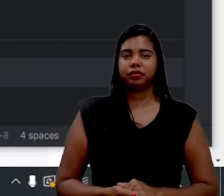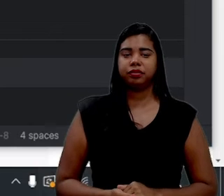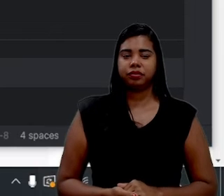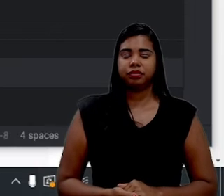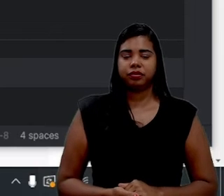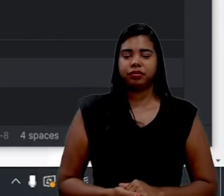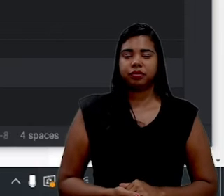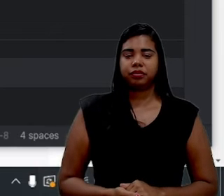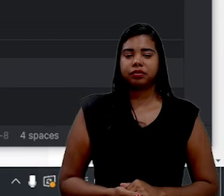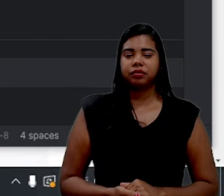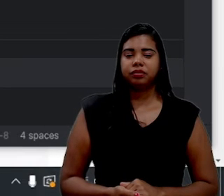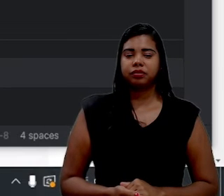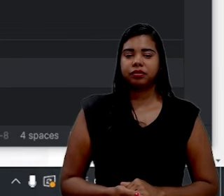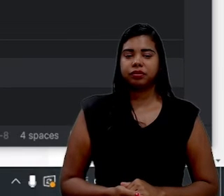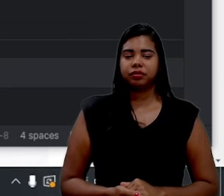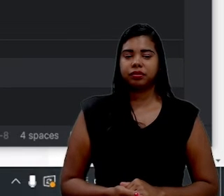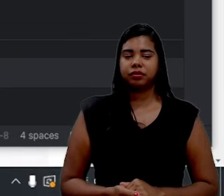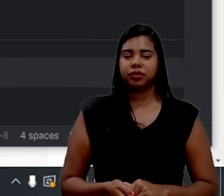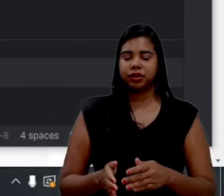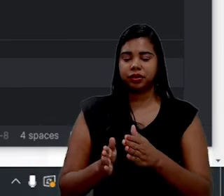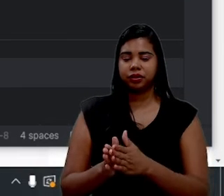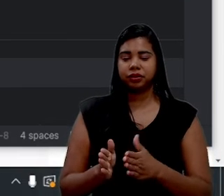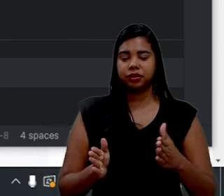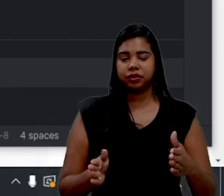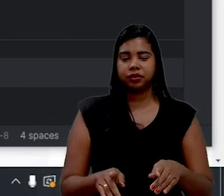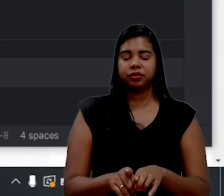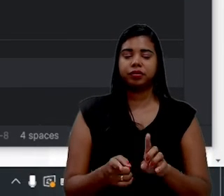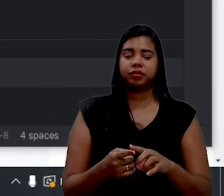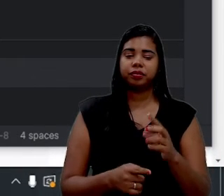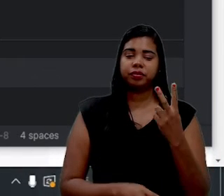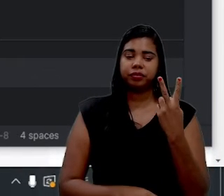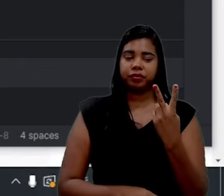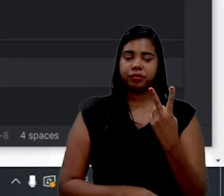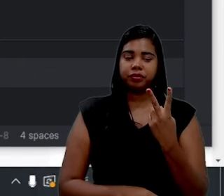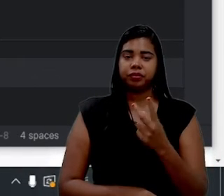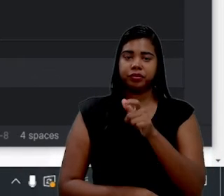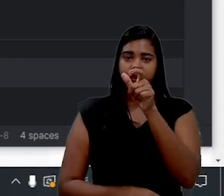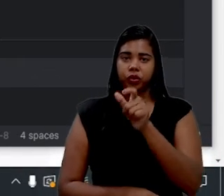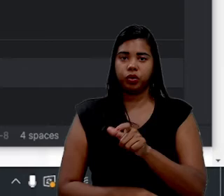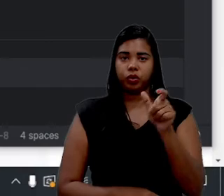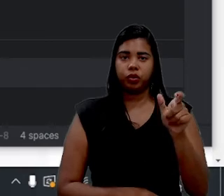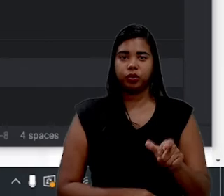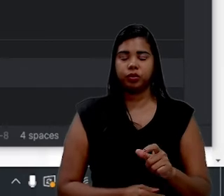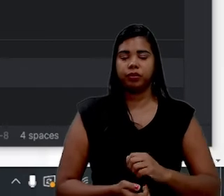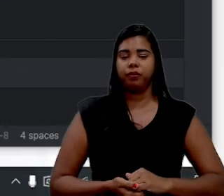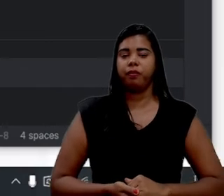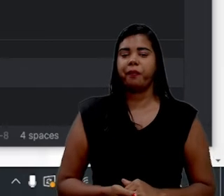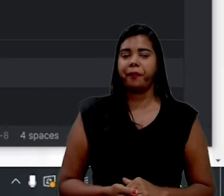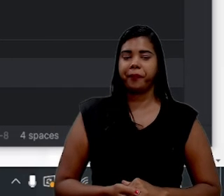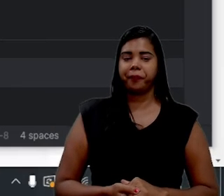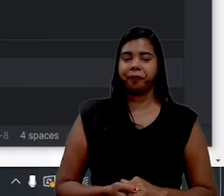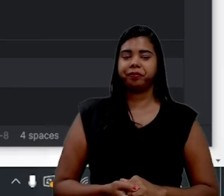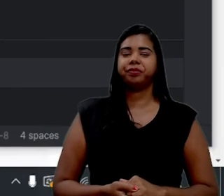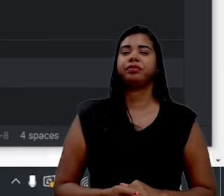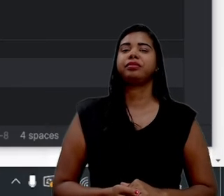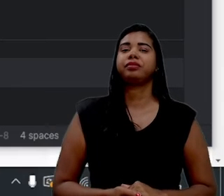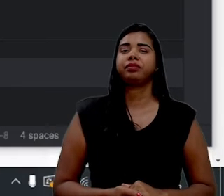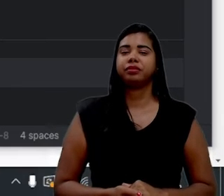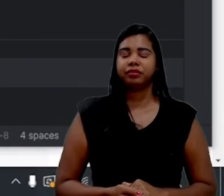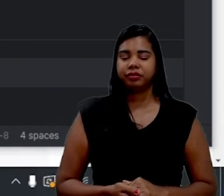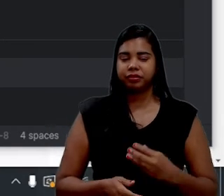Por isso que a gente vai dividir em duas colunas. A gente vai criar uma